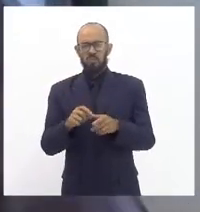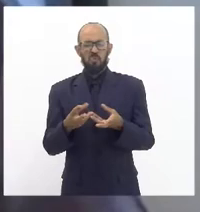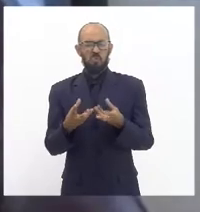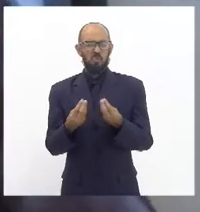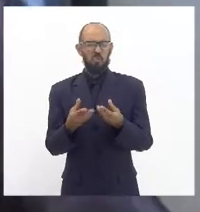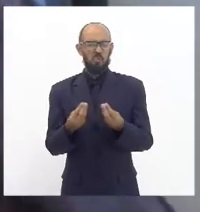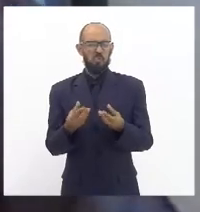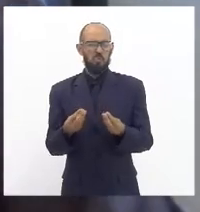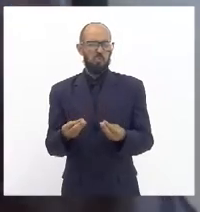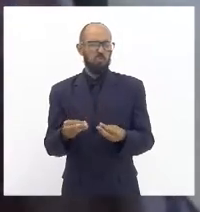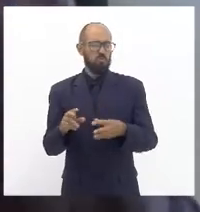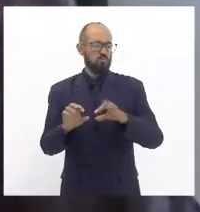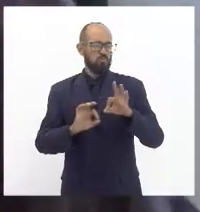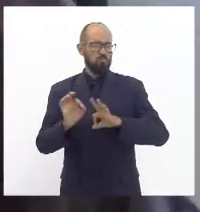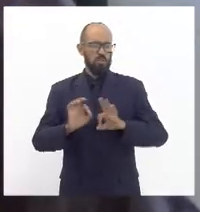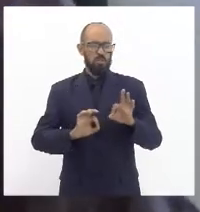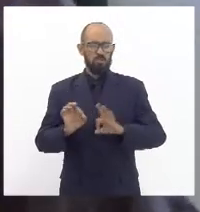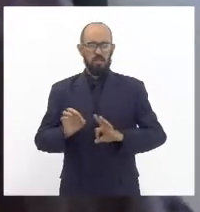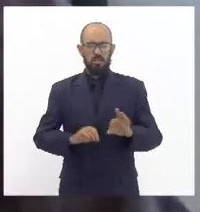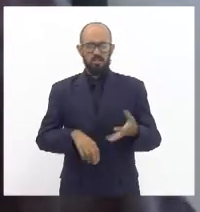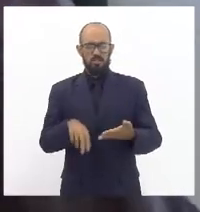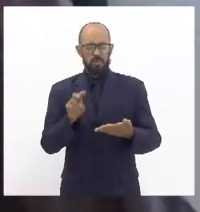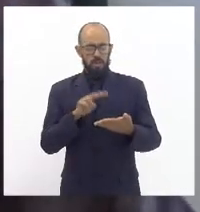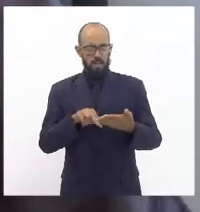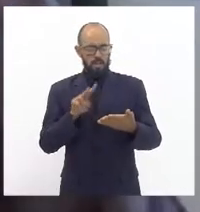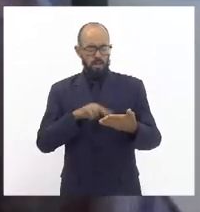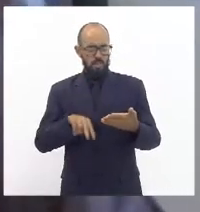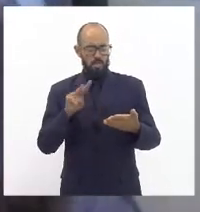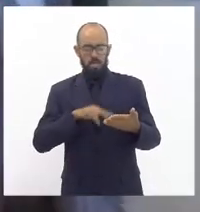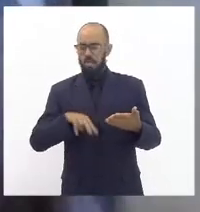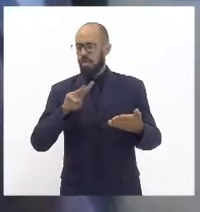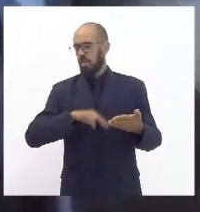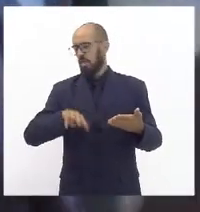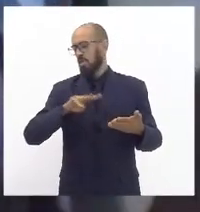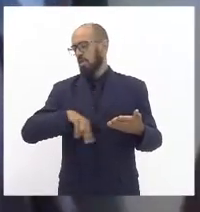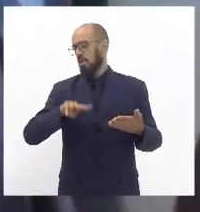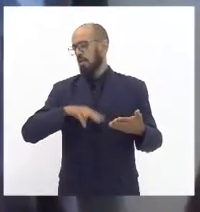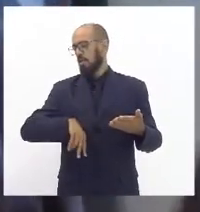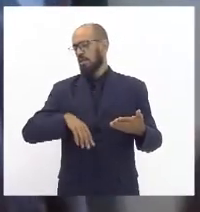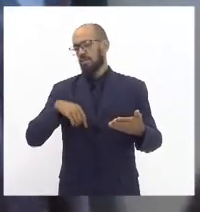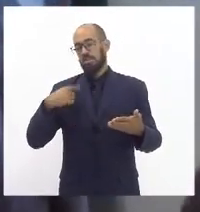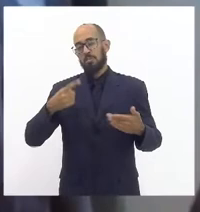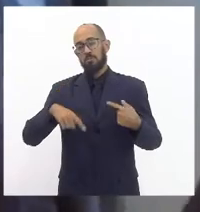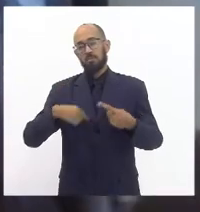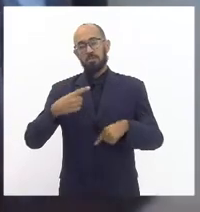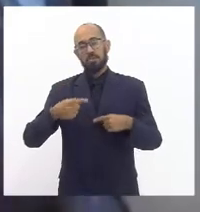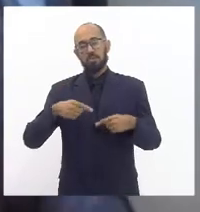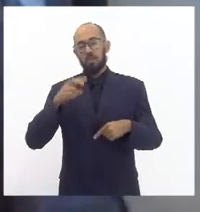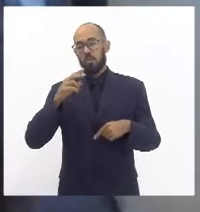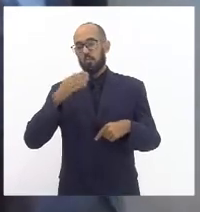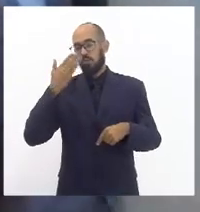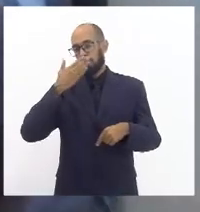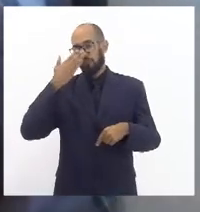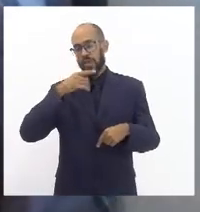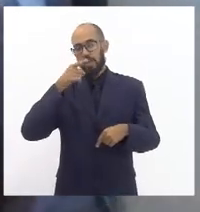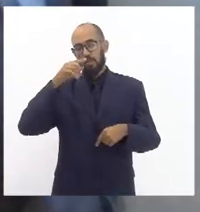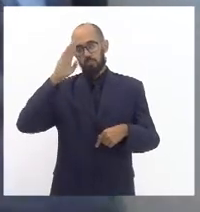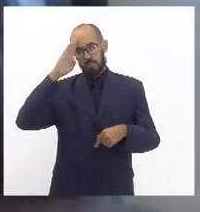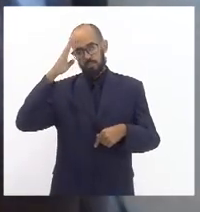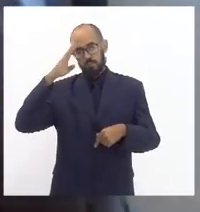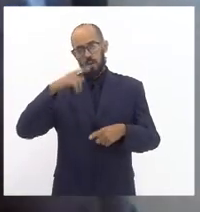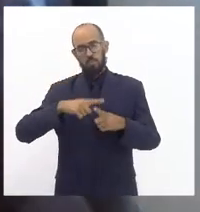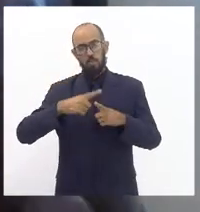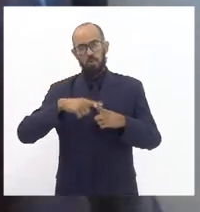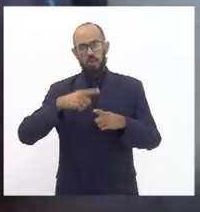milhares de páginas e ficam vendo me luxo da minúcia e acaba não vendo principal que é o seguinte o projeto